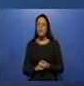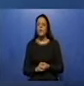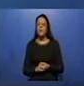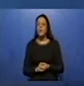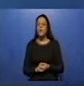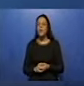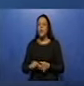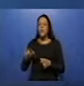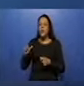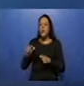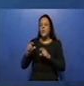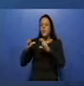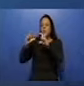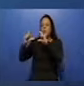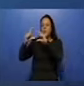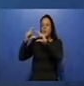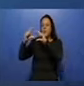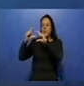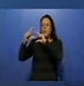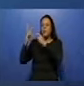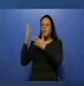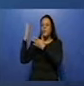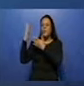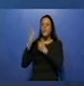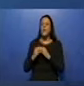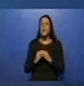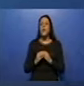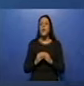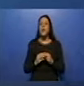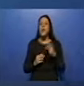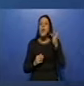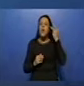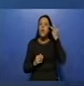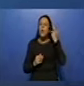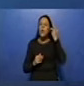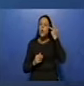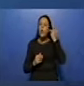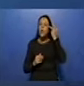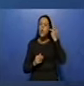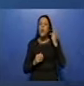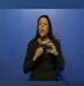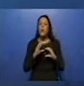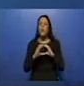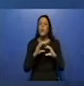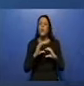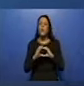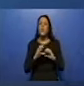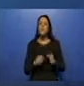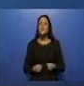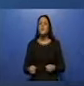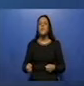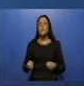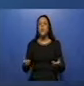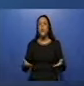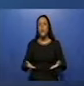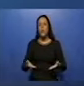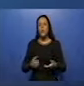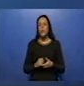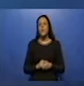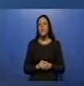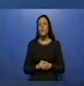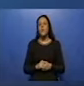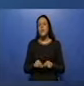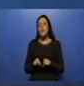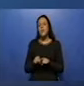são muito comuns nos meios de comunicação da atualidade, sendo usadas como uma forma de